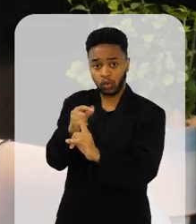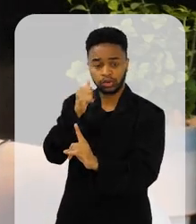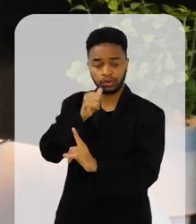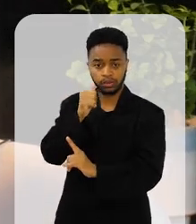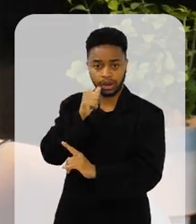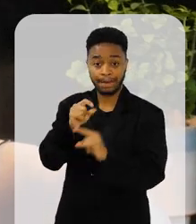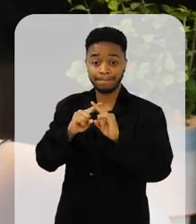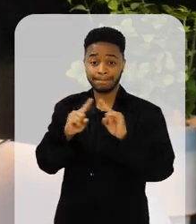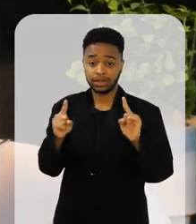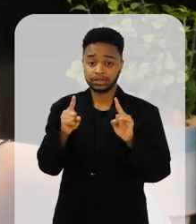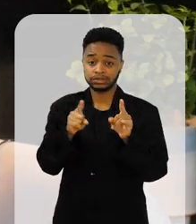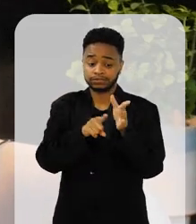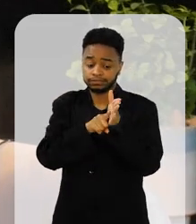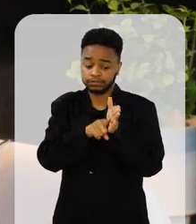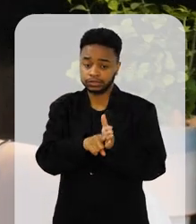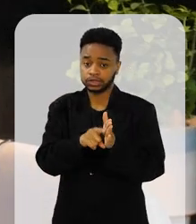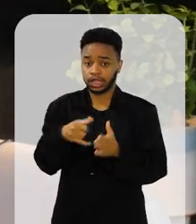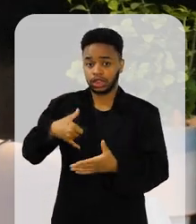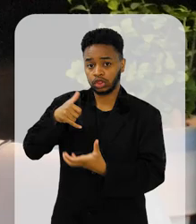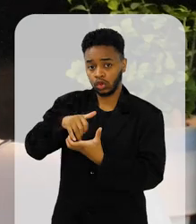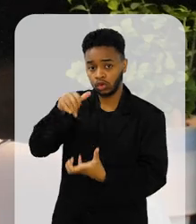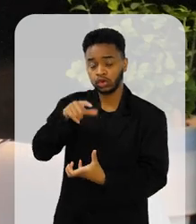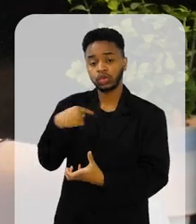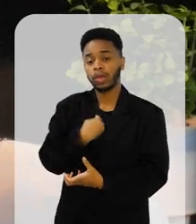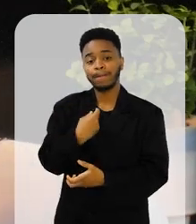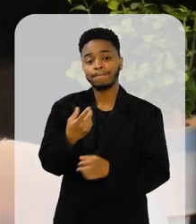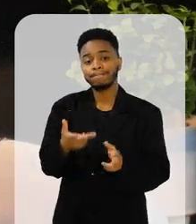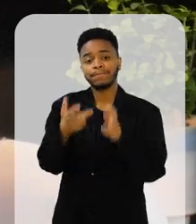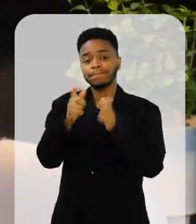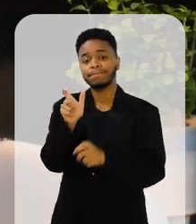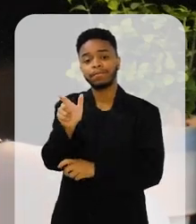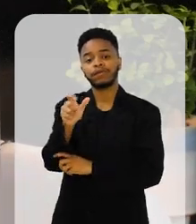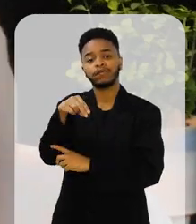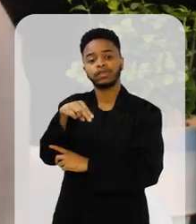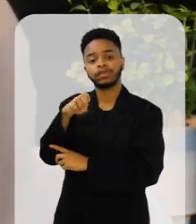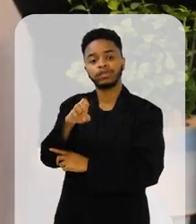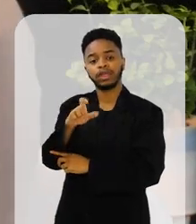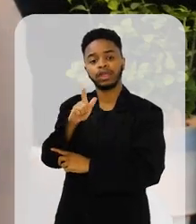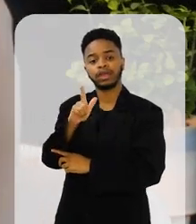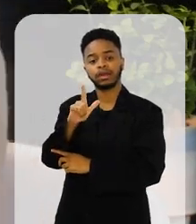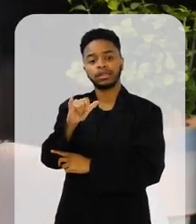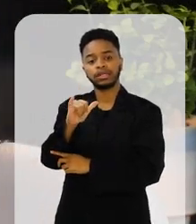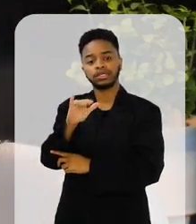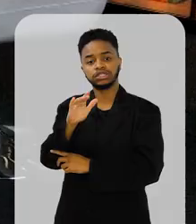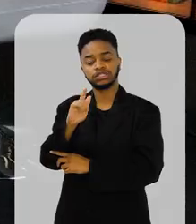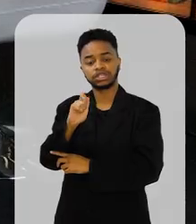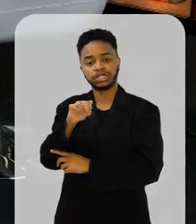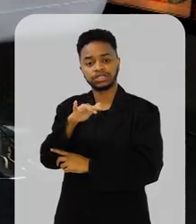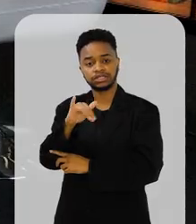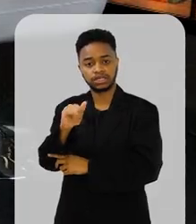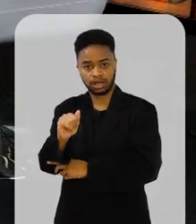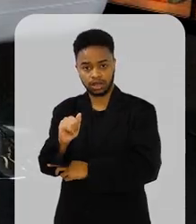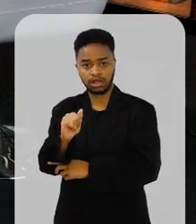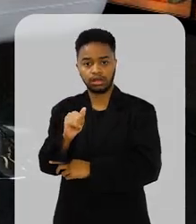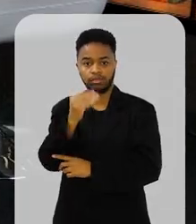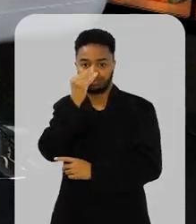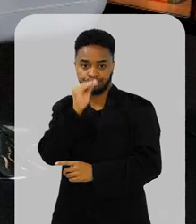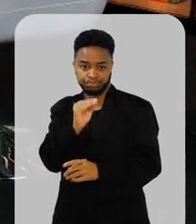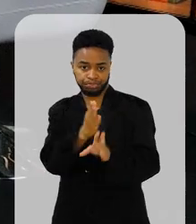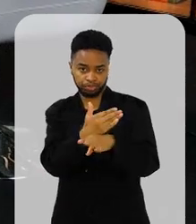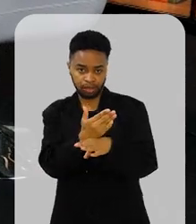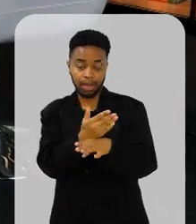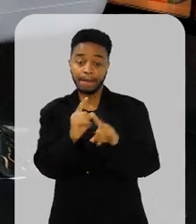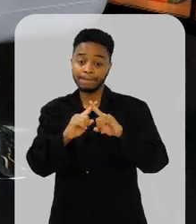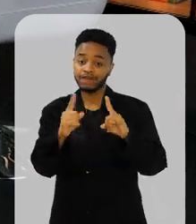do na pesquisa do idoso, a gente vê negligência. Por exemplo, negligência não é violência. Sim, não é violência, mas é uma agressão. Mas entra no